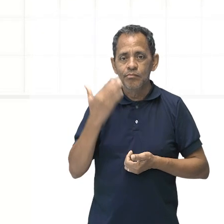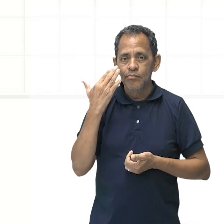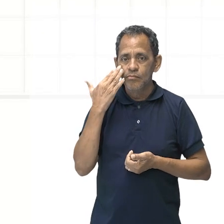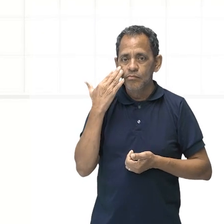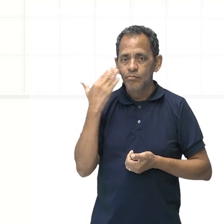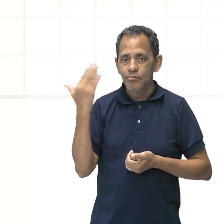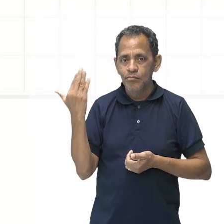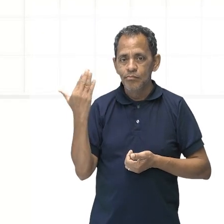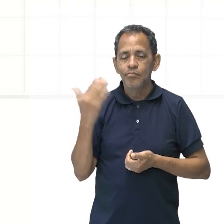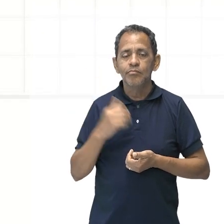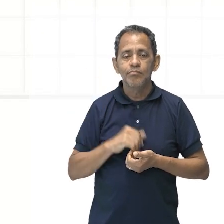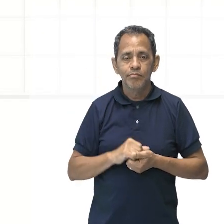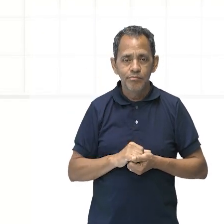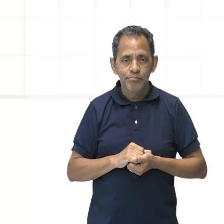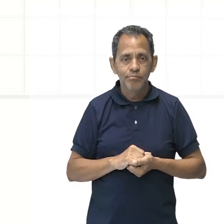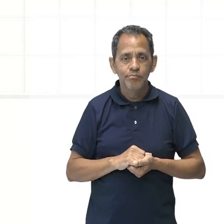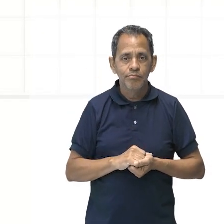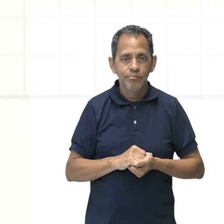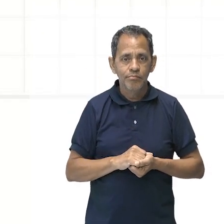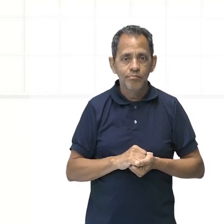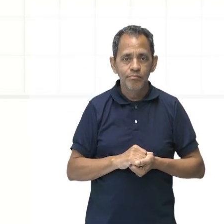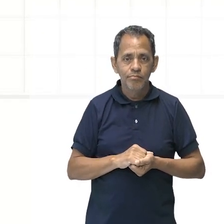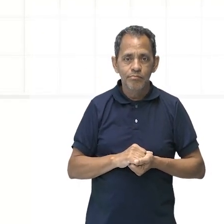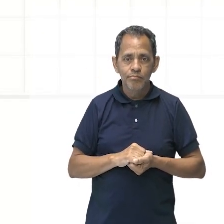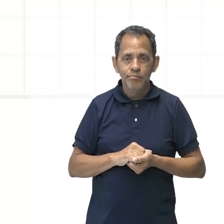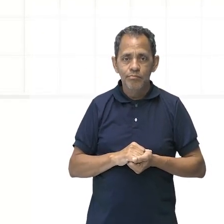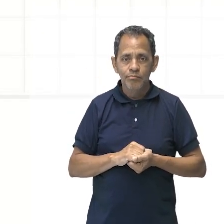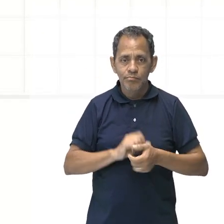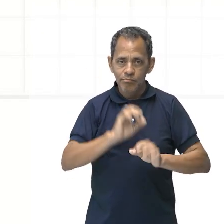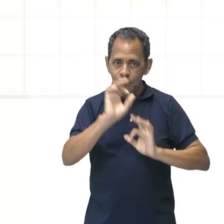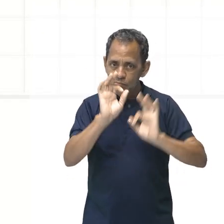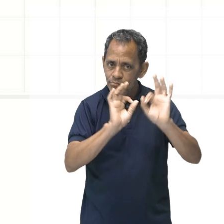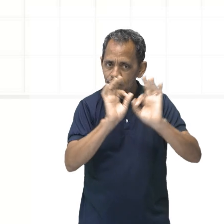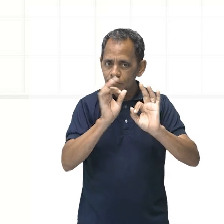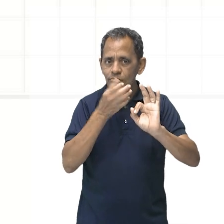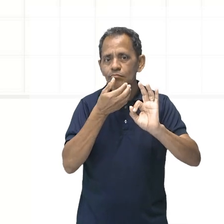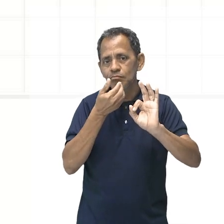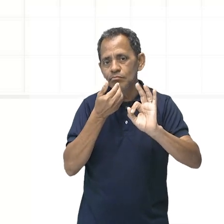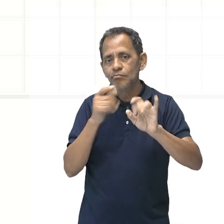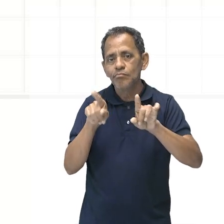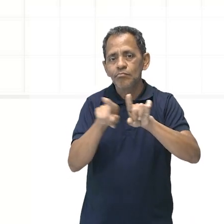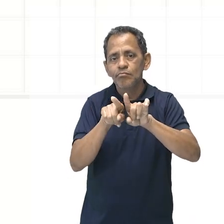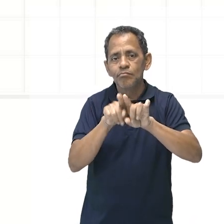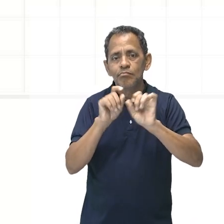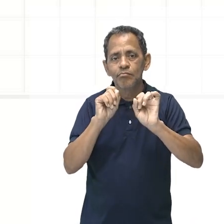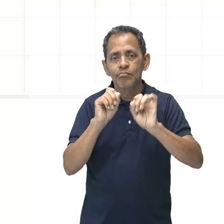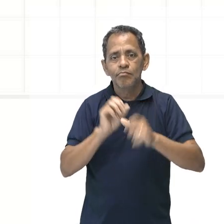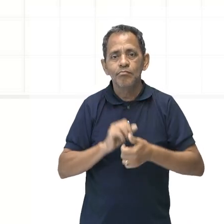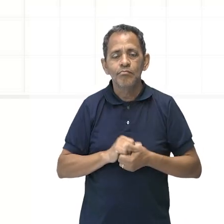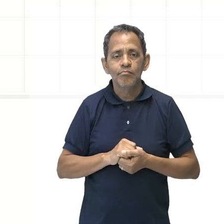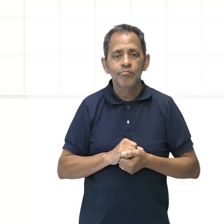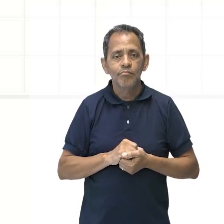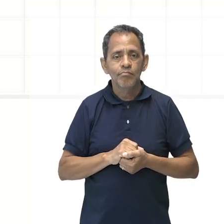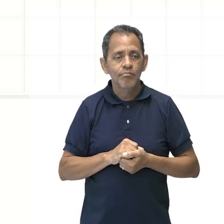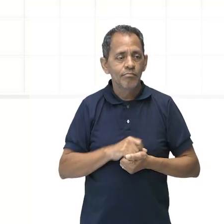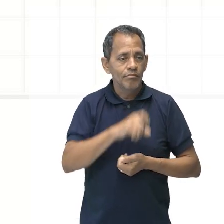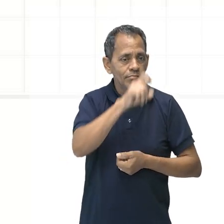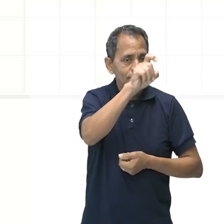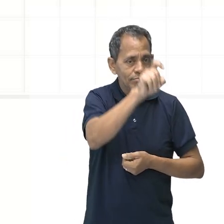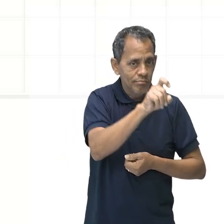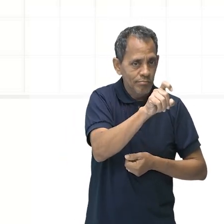que está expressa até aqui em cima. Mas só para ficar mais organizadinho, vai ficar 1 vezes X é